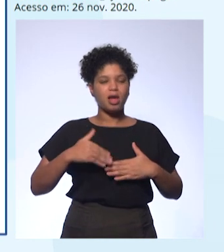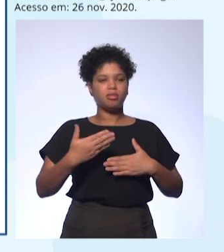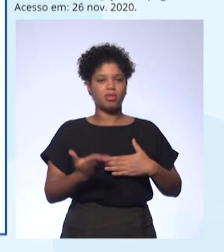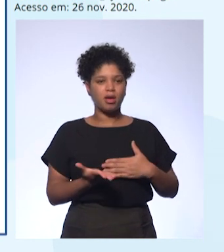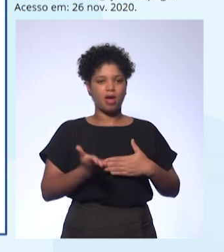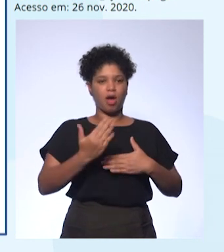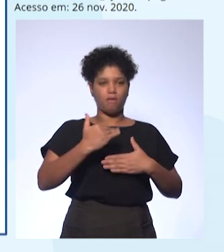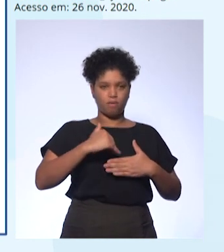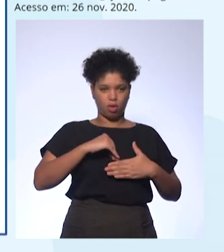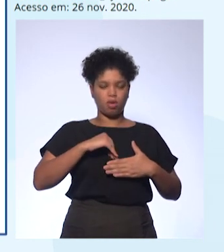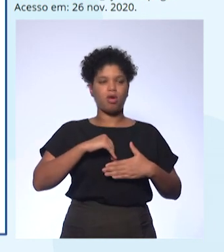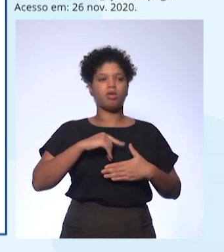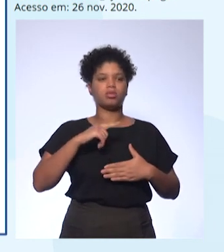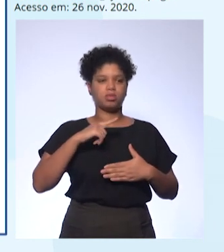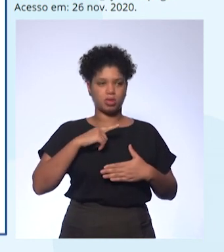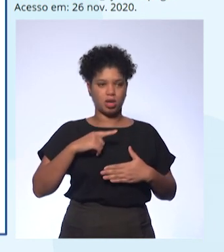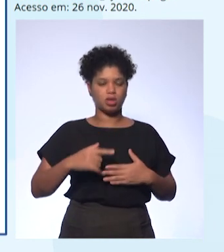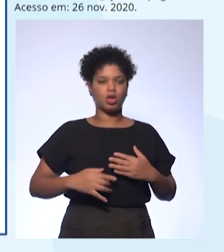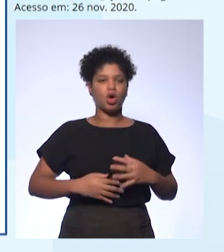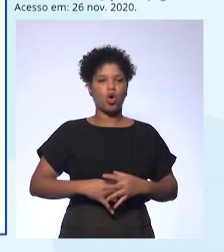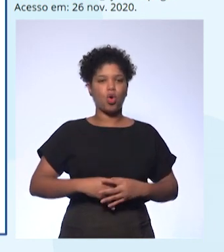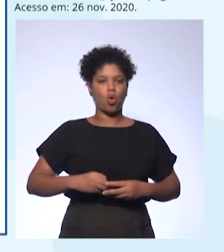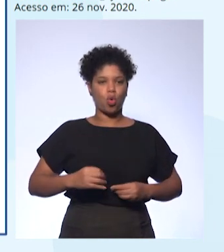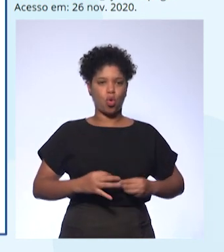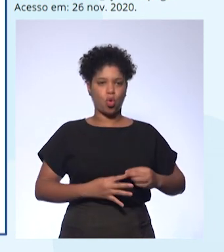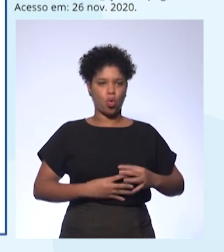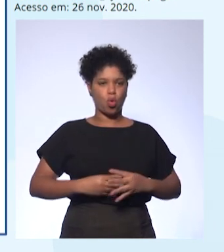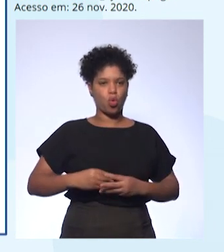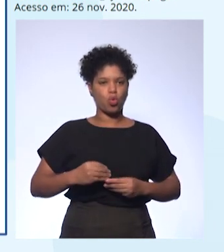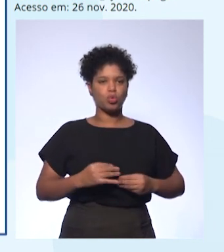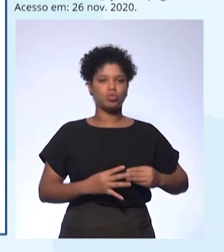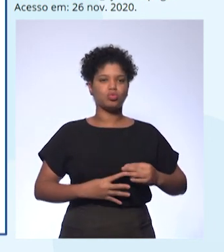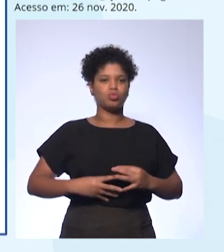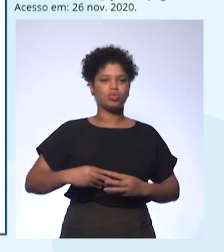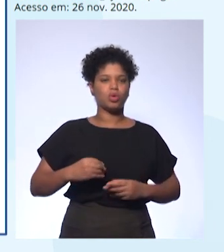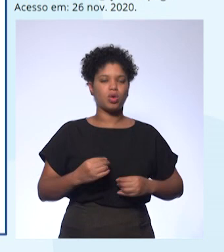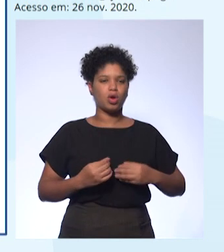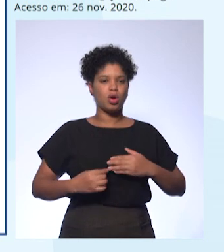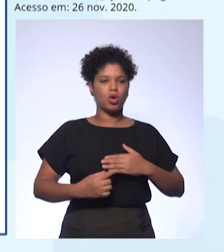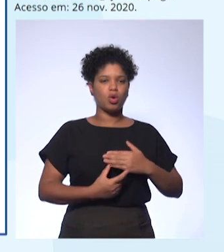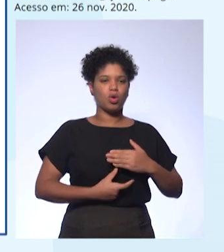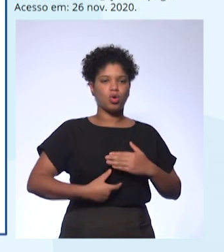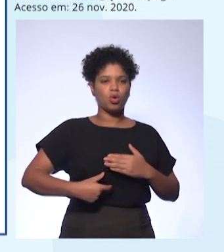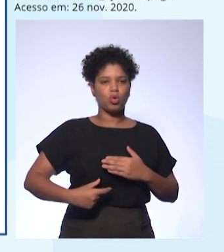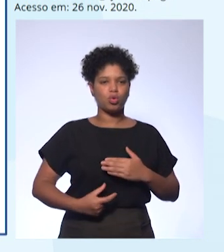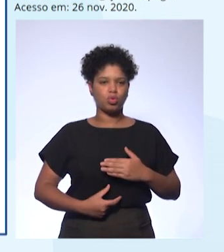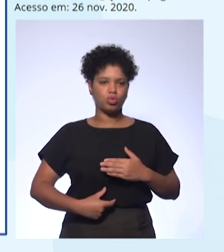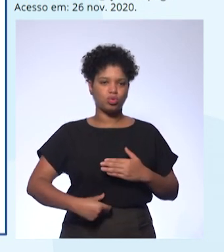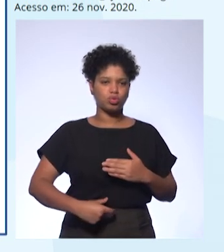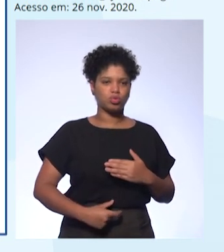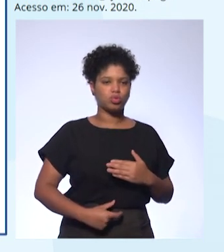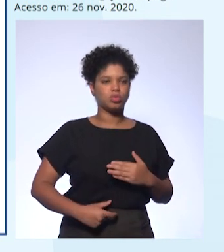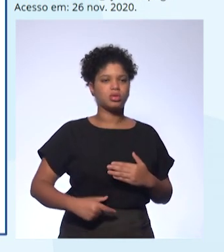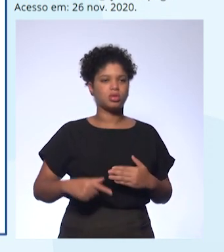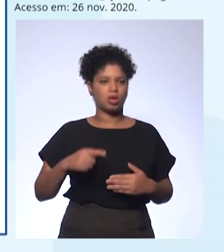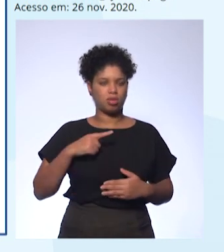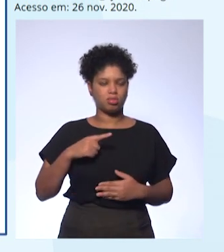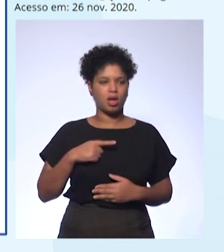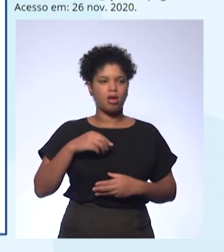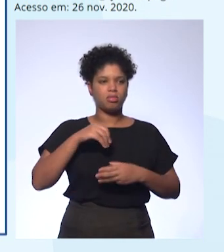interna, tá? Então, os dois processos vão acontecendo. E aí, a gente tem essa estrutura